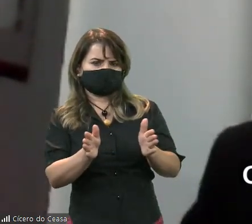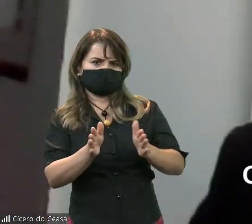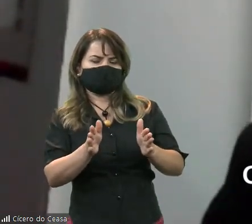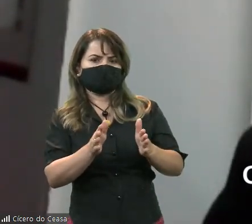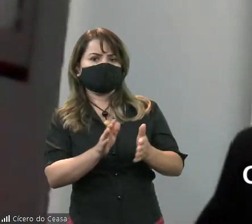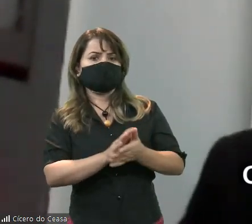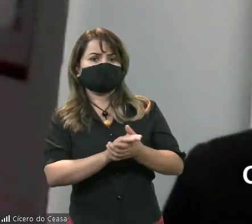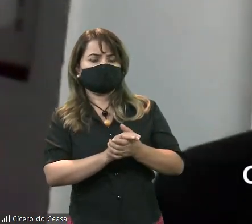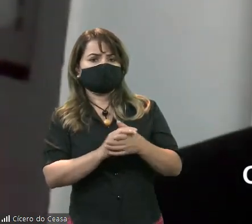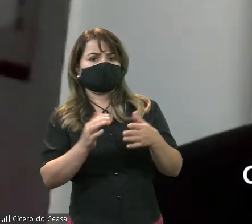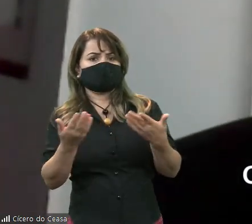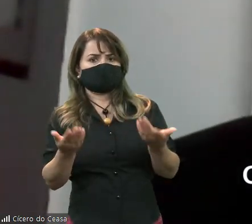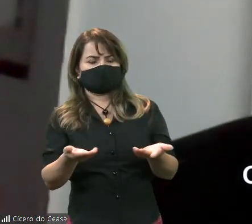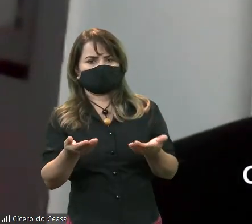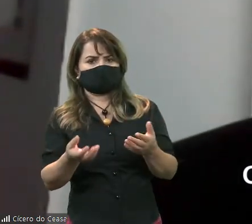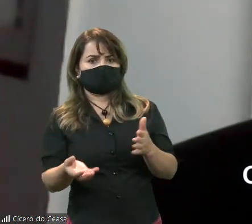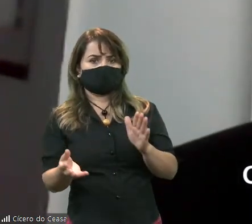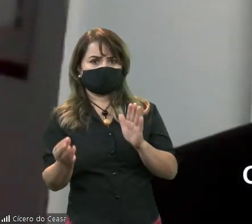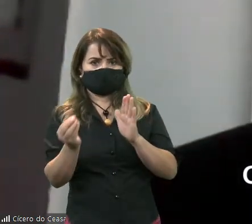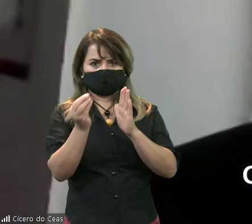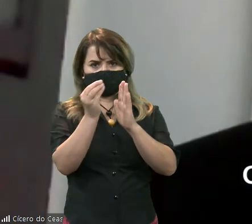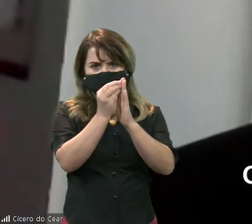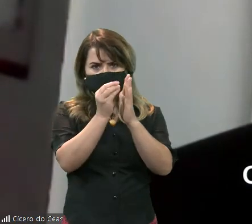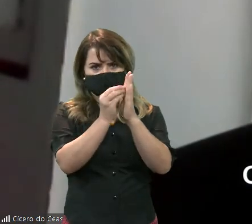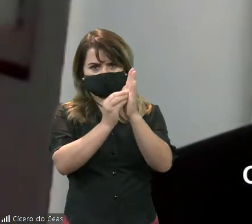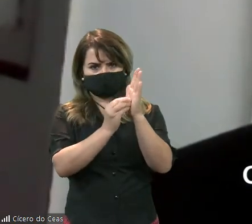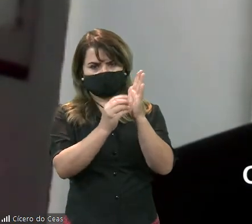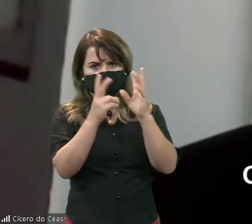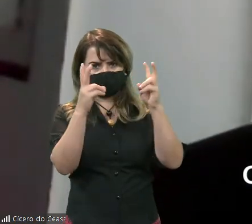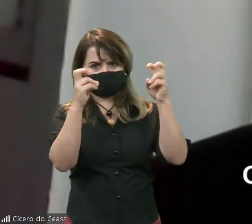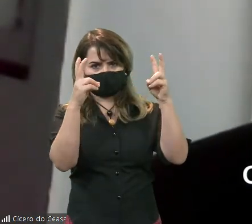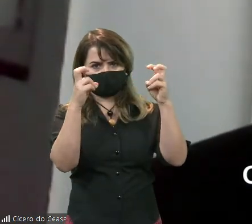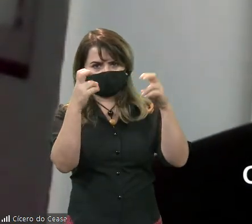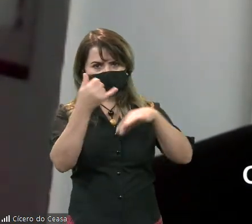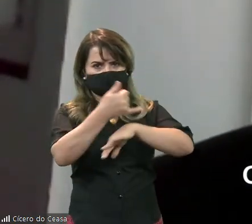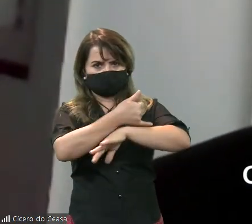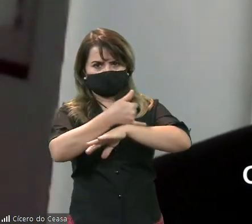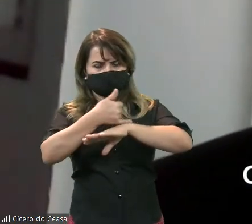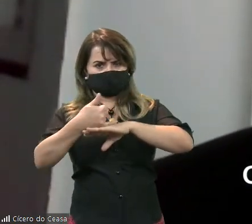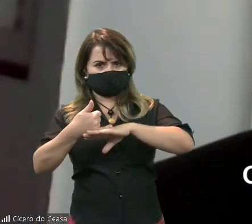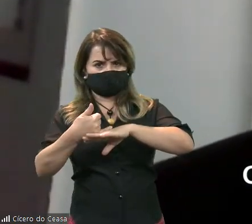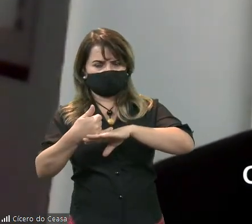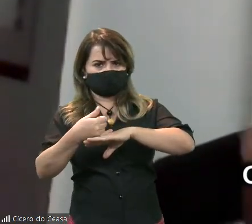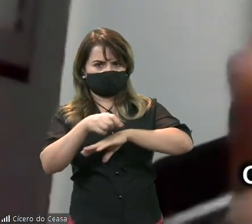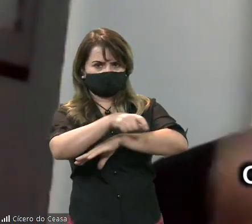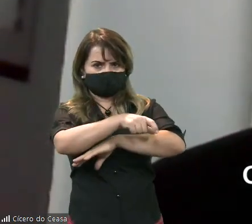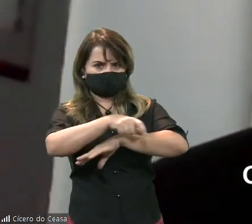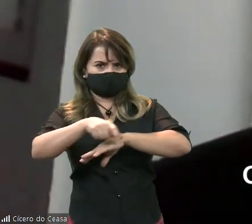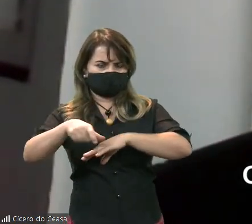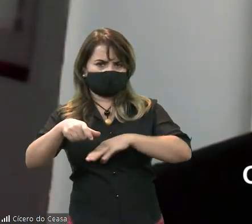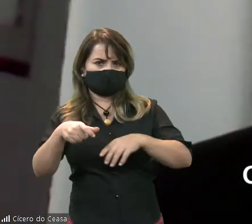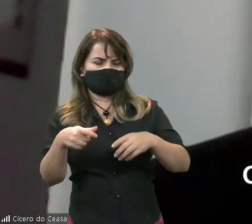sendo incluído a questão da ferrovia, essa ferrovia, da questão